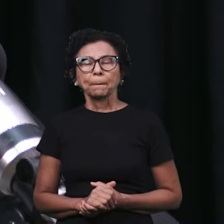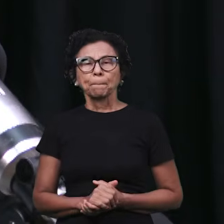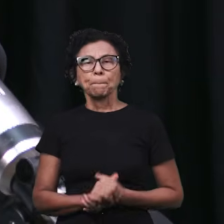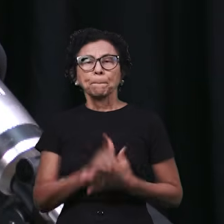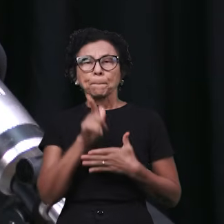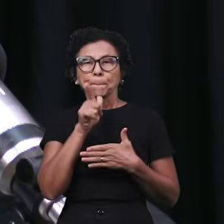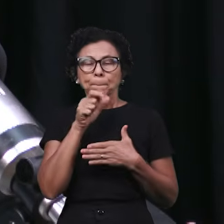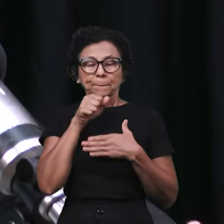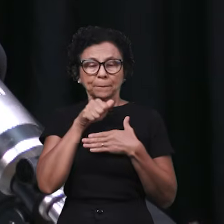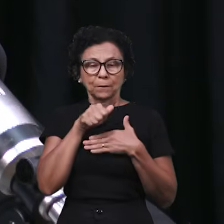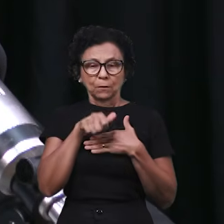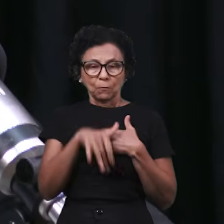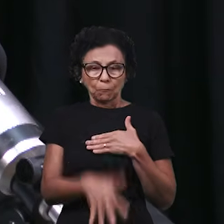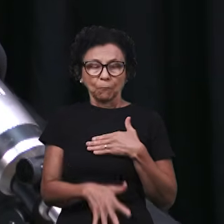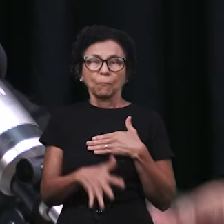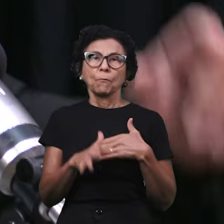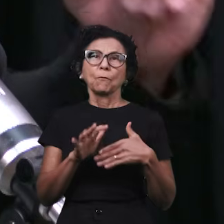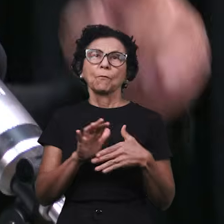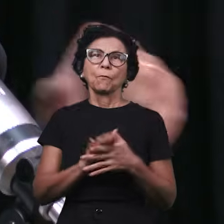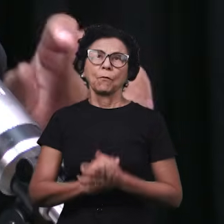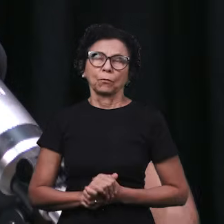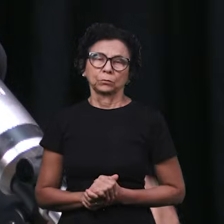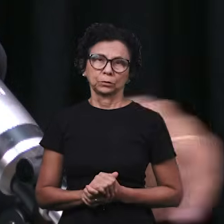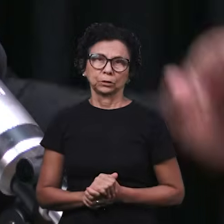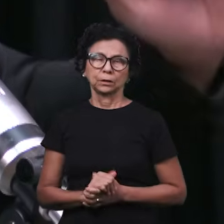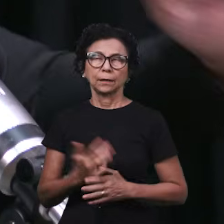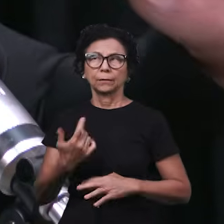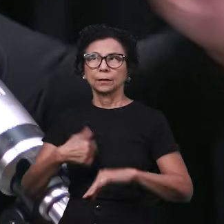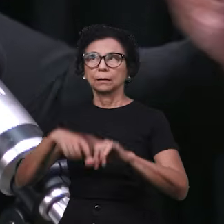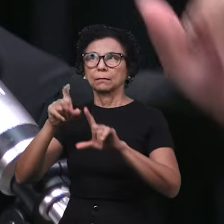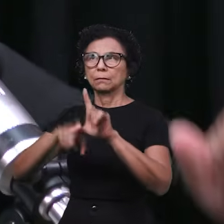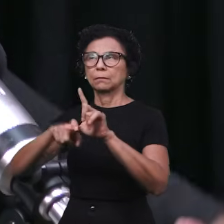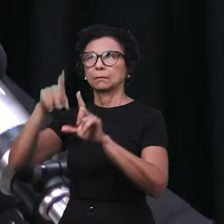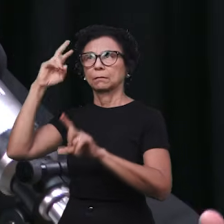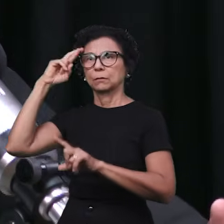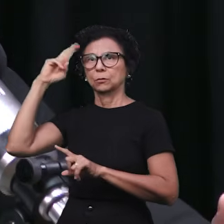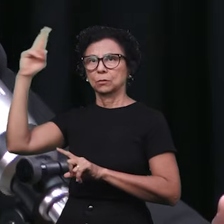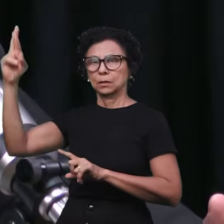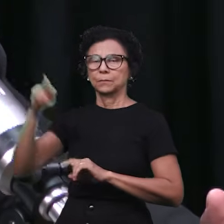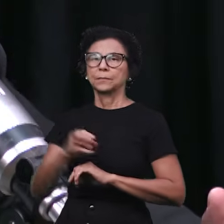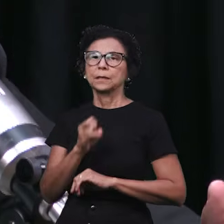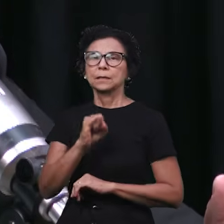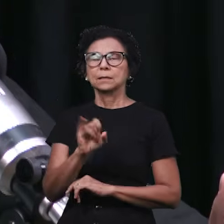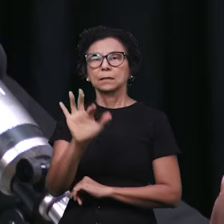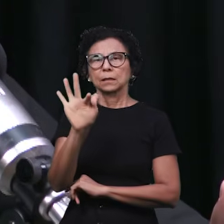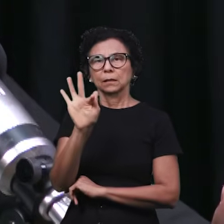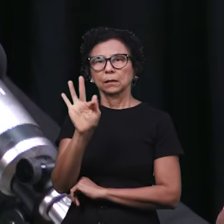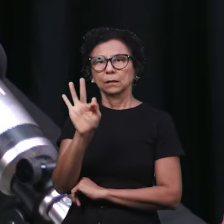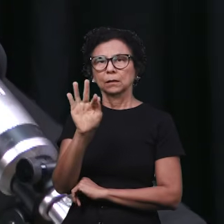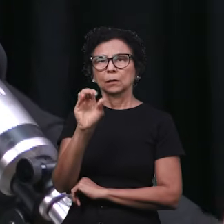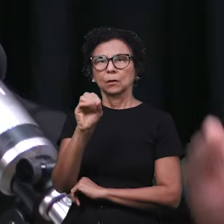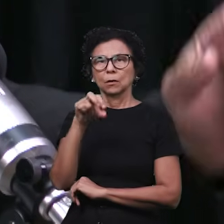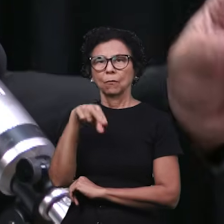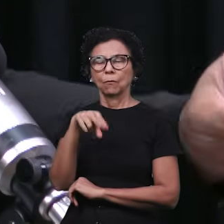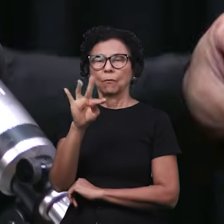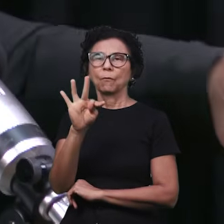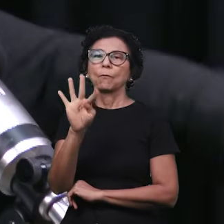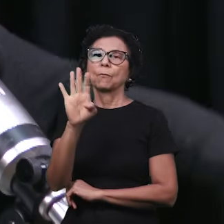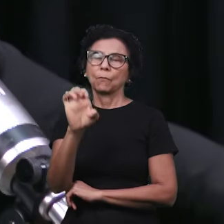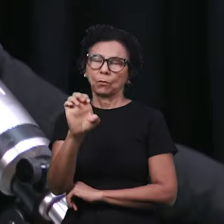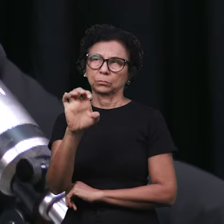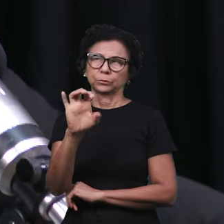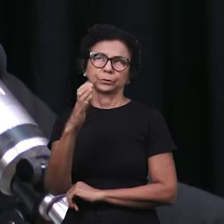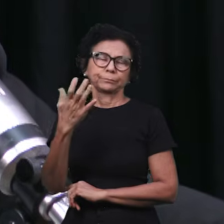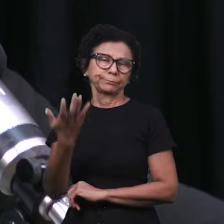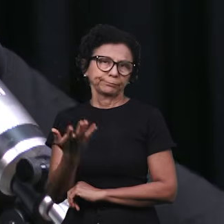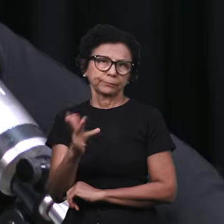que ele está se referindo, é dependência do Senhor. Porque se eu fizer só a datilologia, a palavra fonte é um recurso dentro